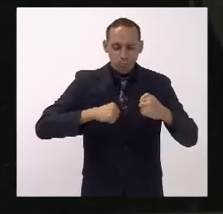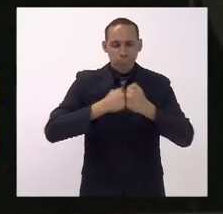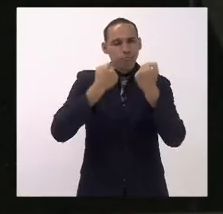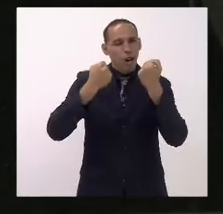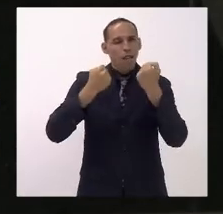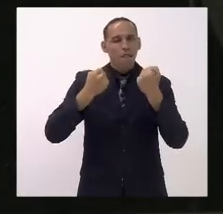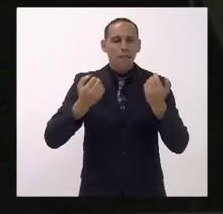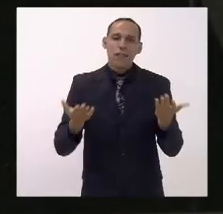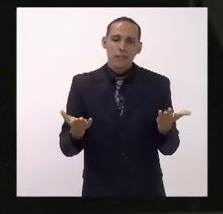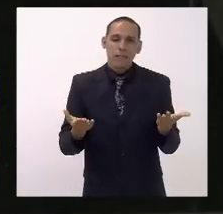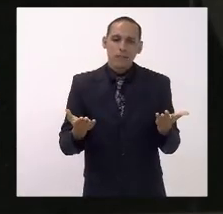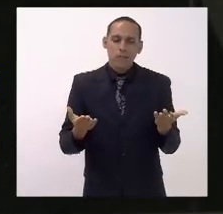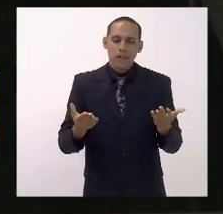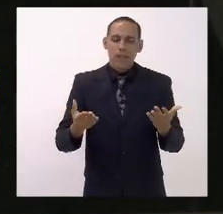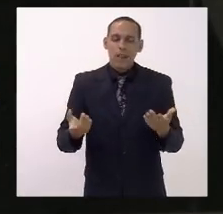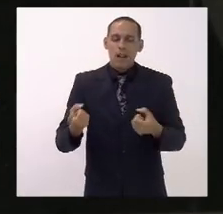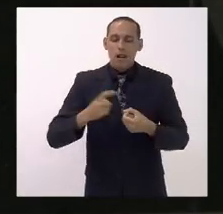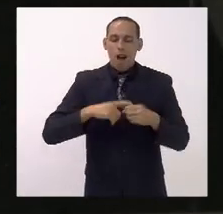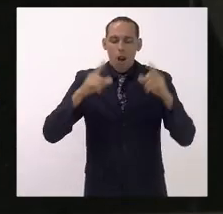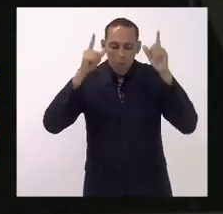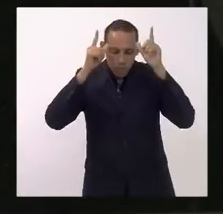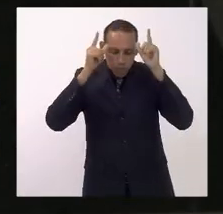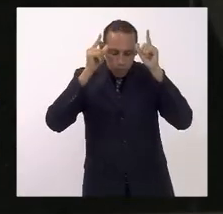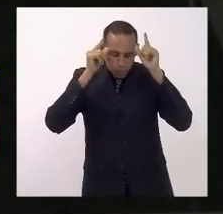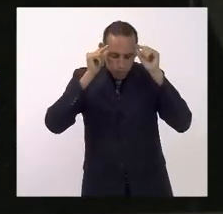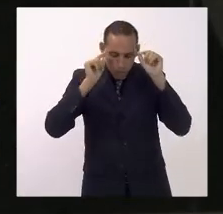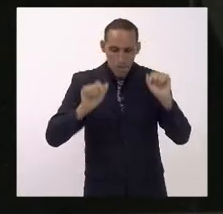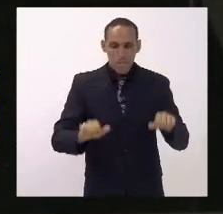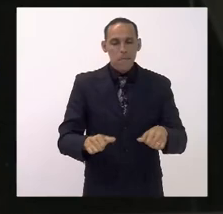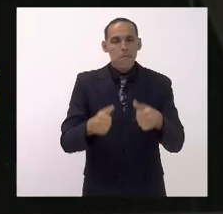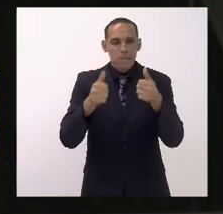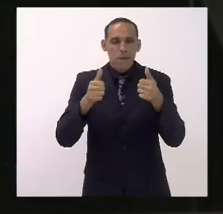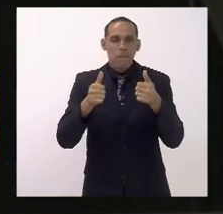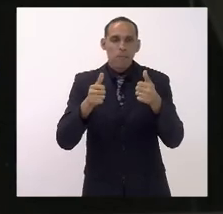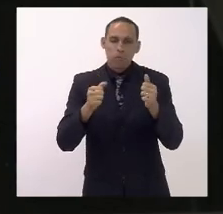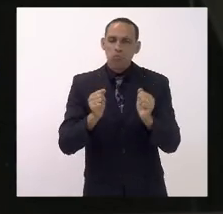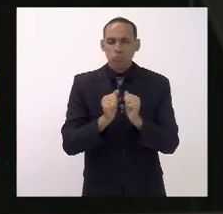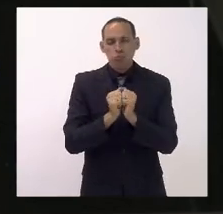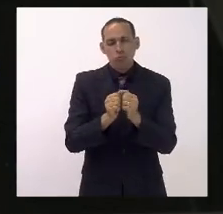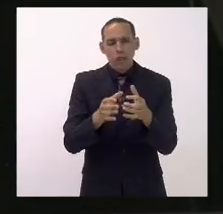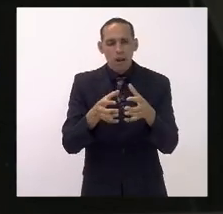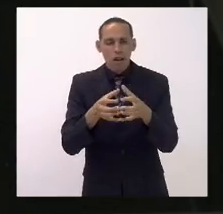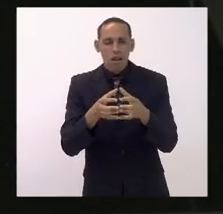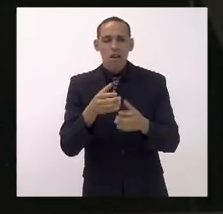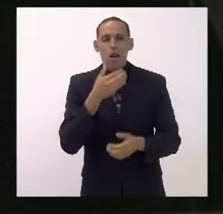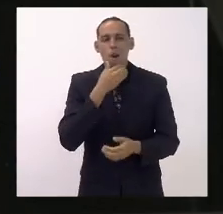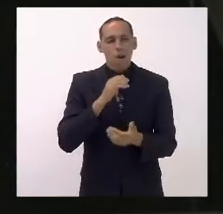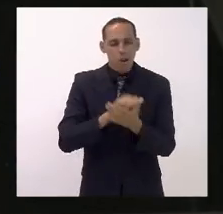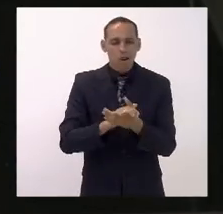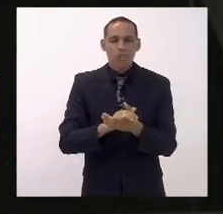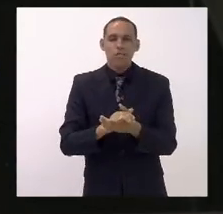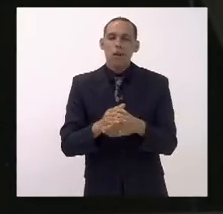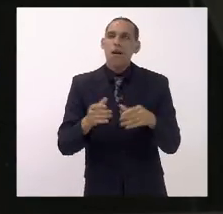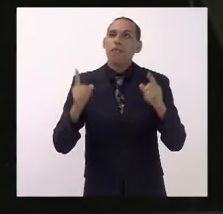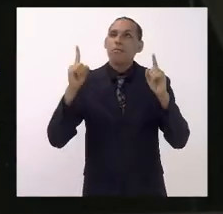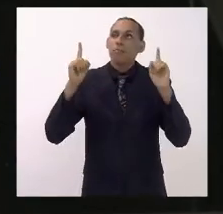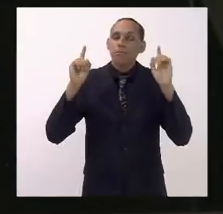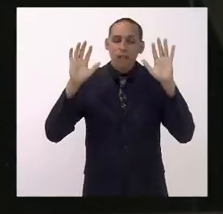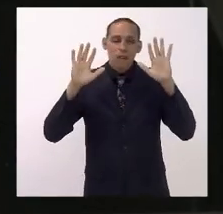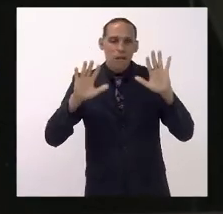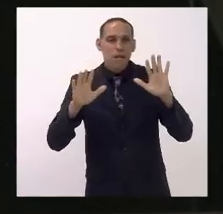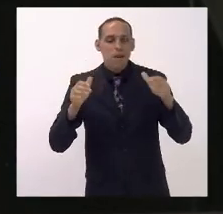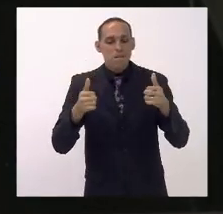não é, que sofreu um acidente juntamente com a sua equipe e esposo, mas graças a Deus está aqui, bem, sã e